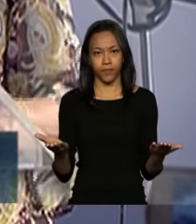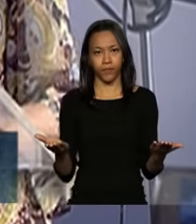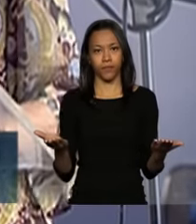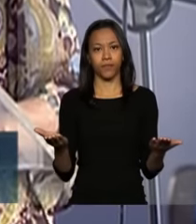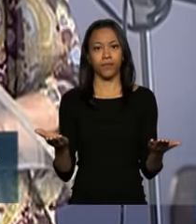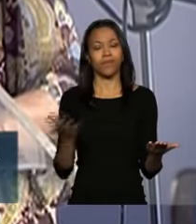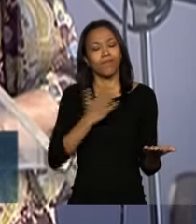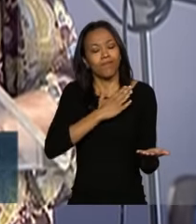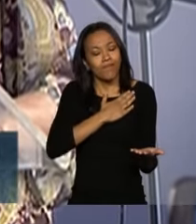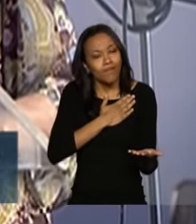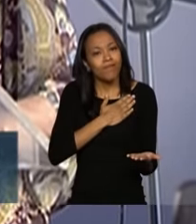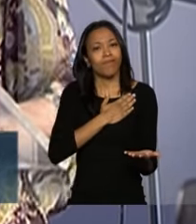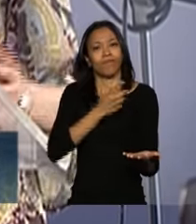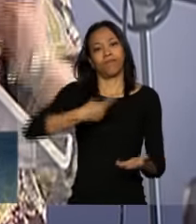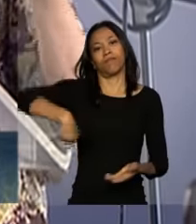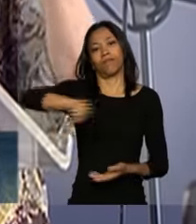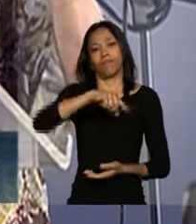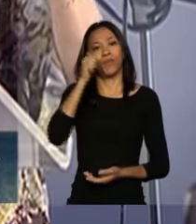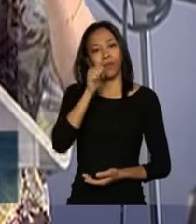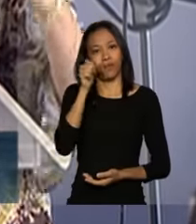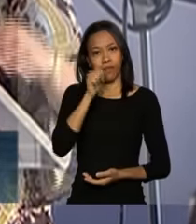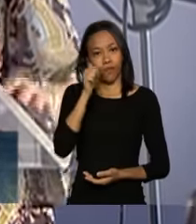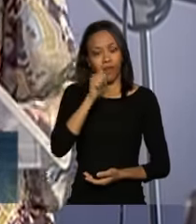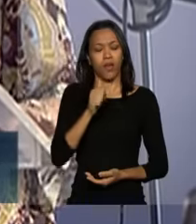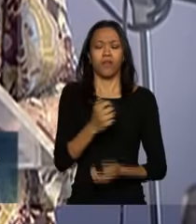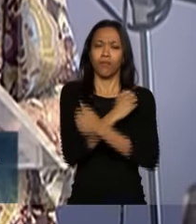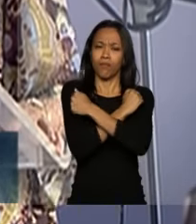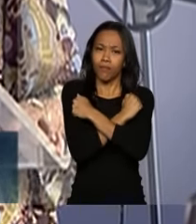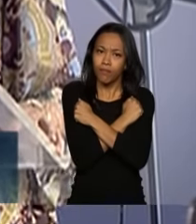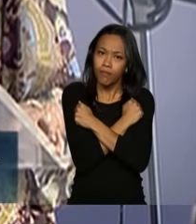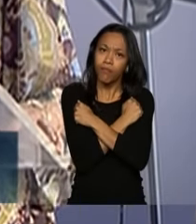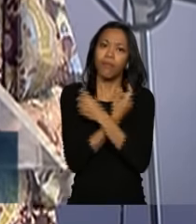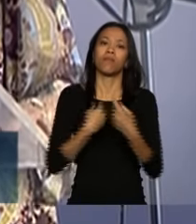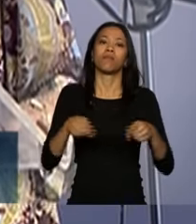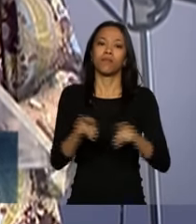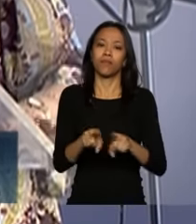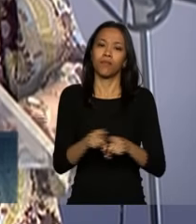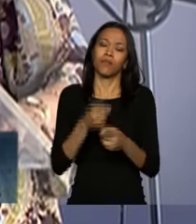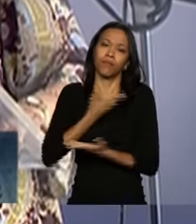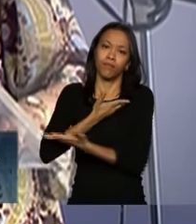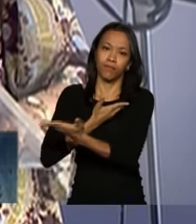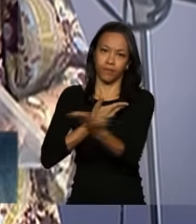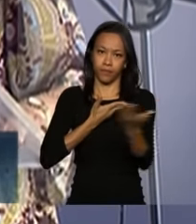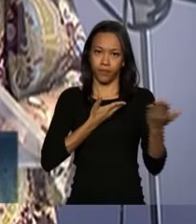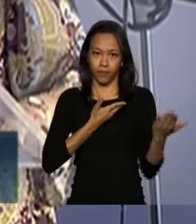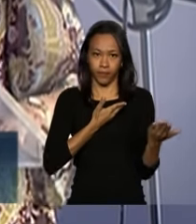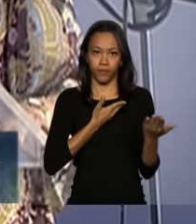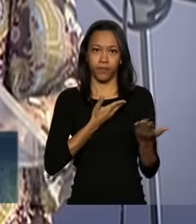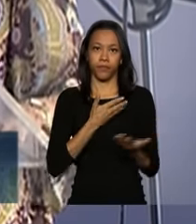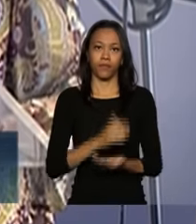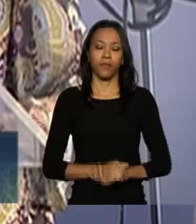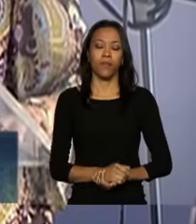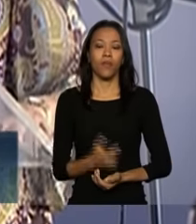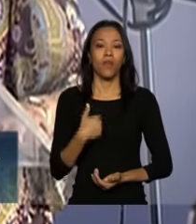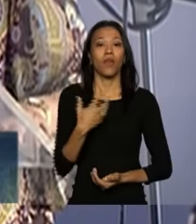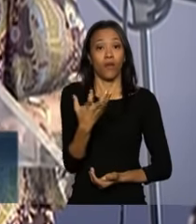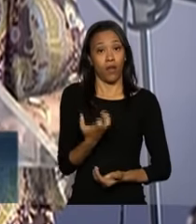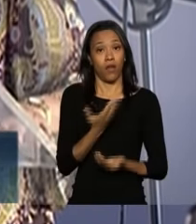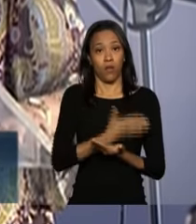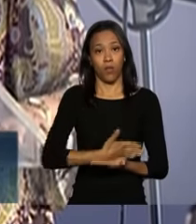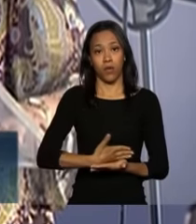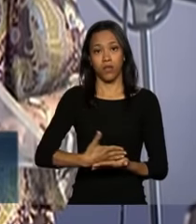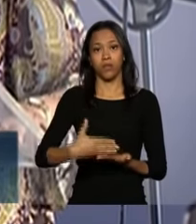as queridas mulheres, um grande abraço aos nossos companheiros. Eu quero